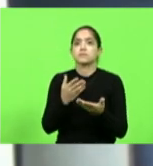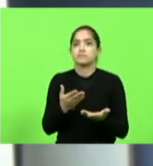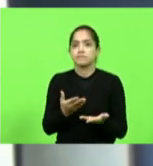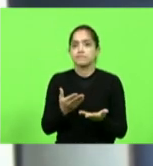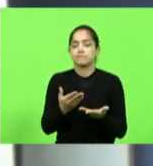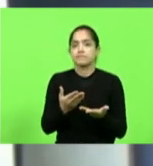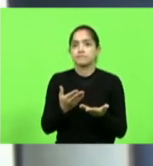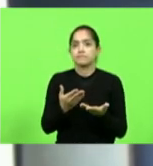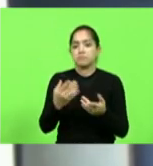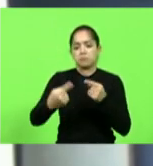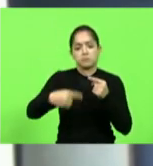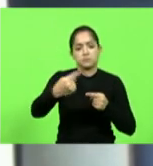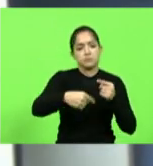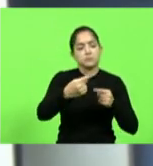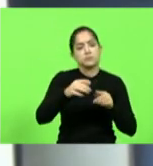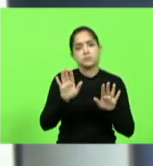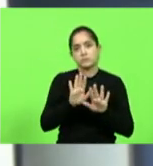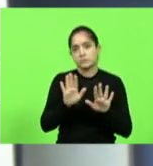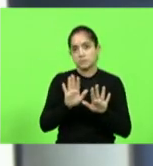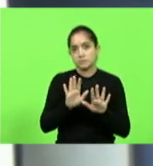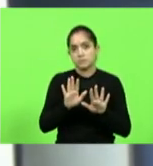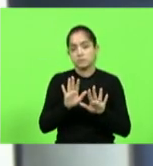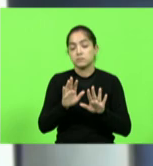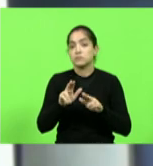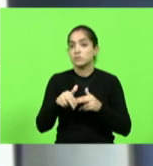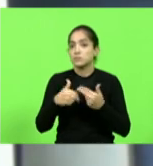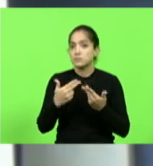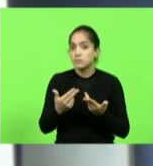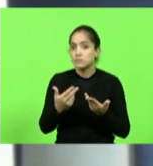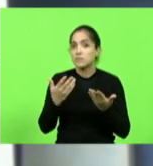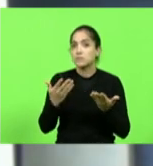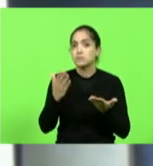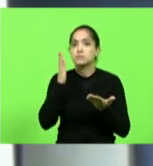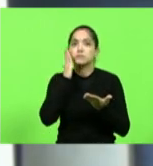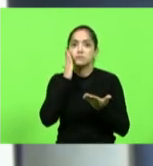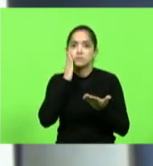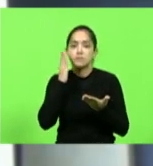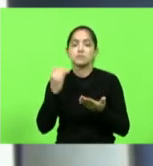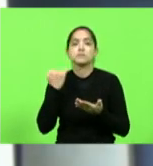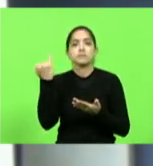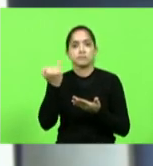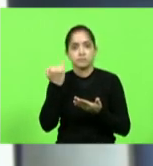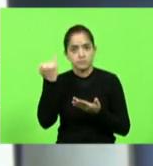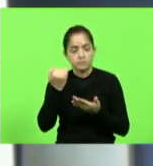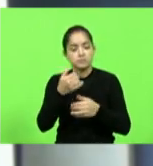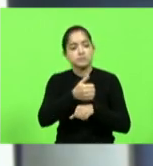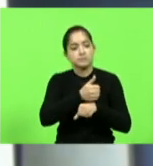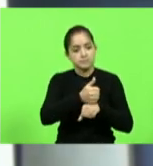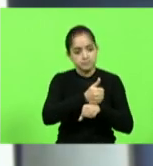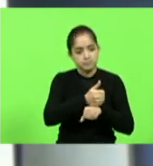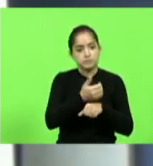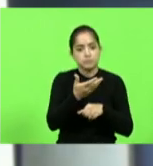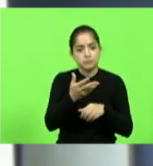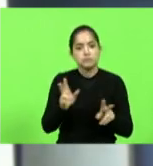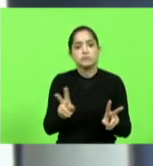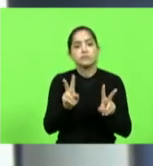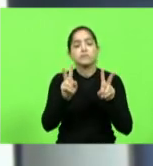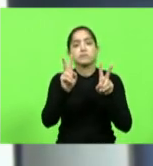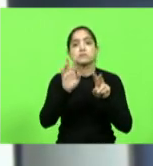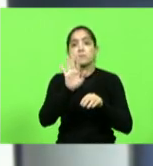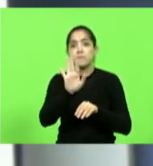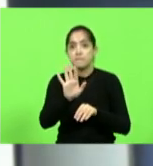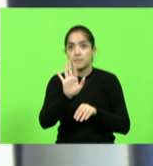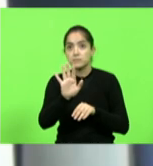fazer politicagem. Por isso, nós sabemos da importância desses profissionais, queremos valorizar, mas queremos dizer que